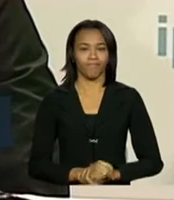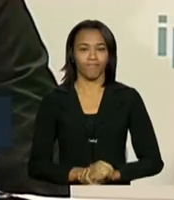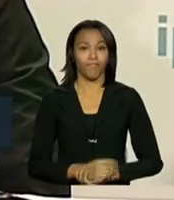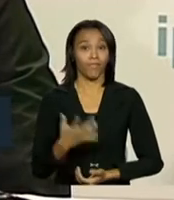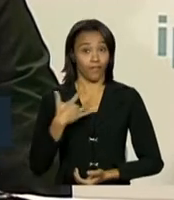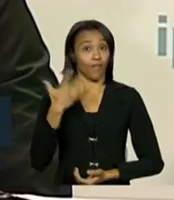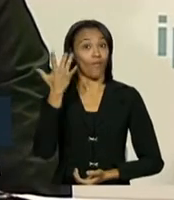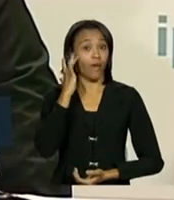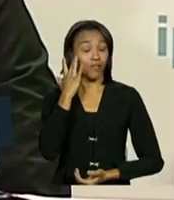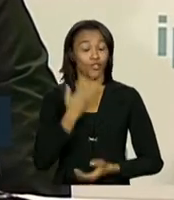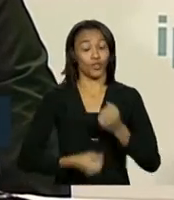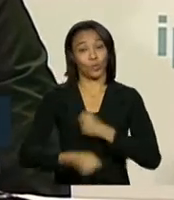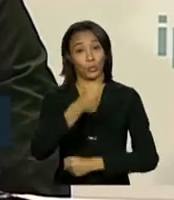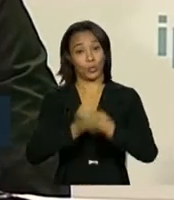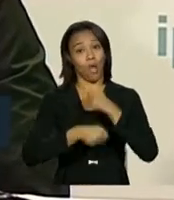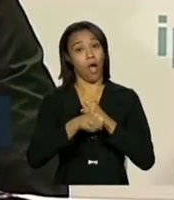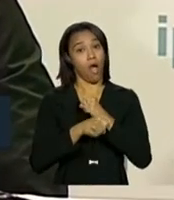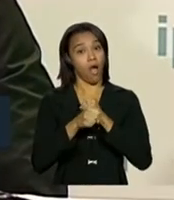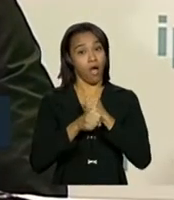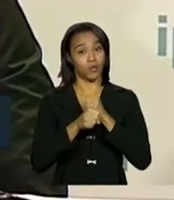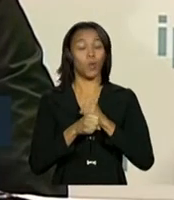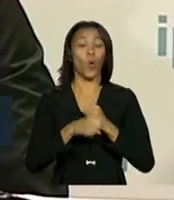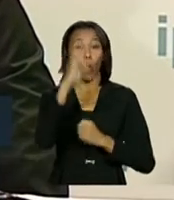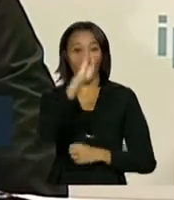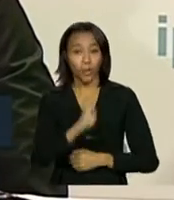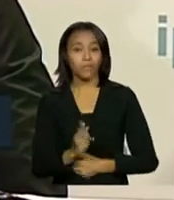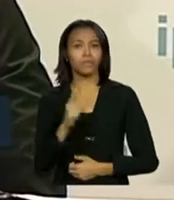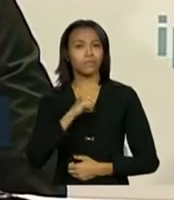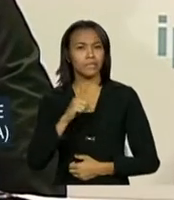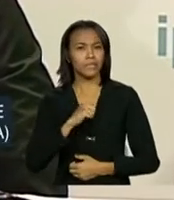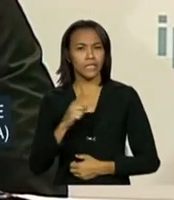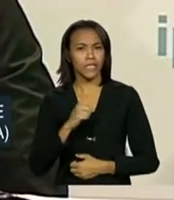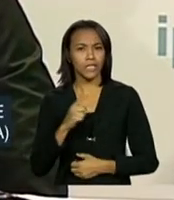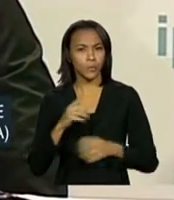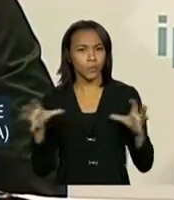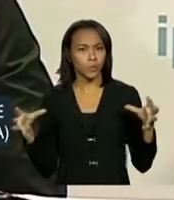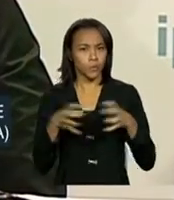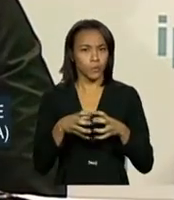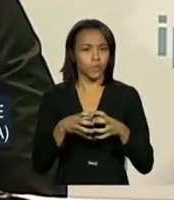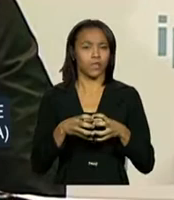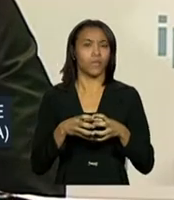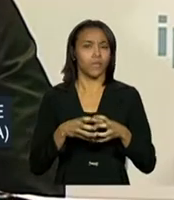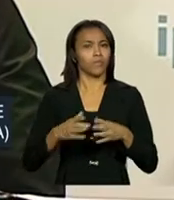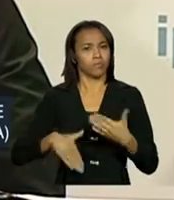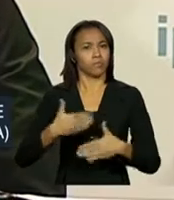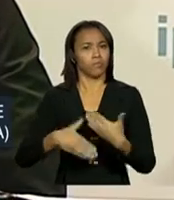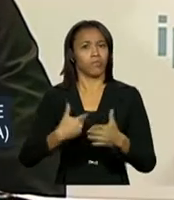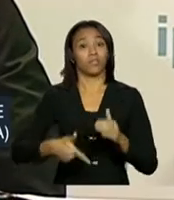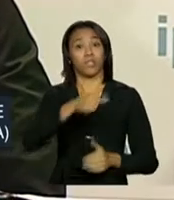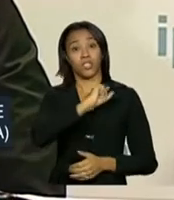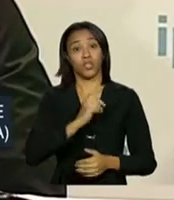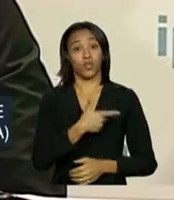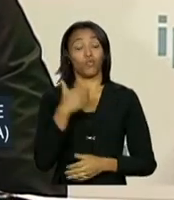que nos últimos anos o Brasil tem conciliado crescimento, desde o fim da recessão de 2003,